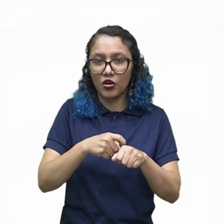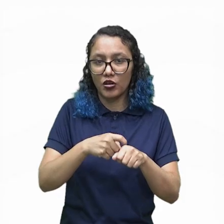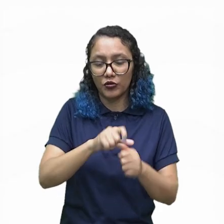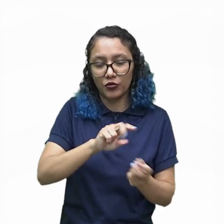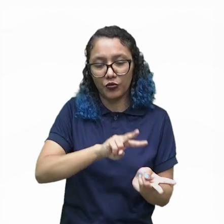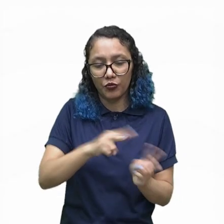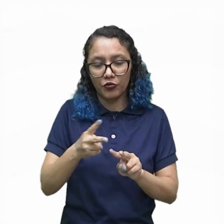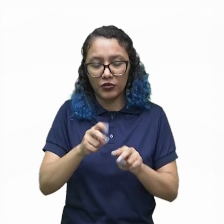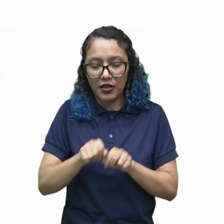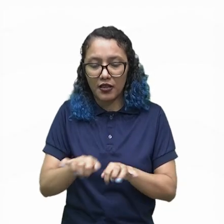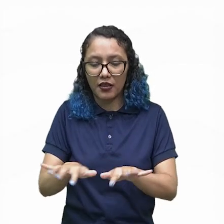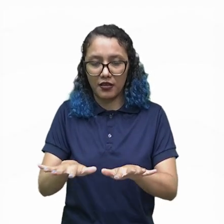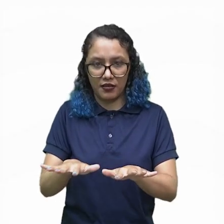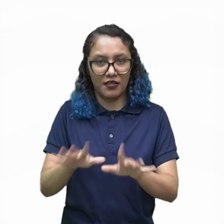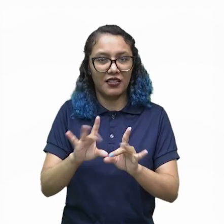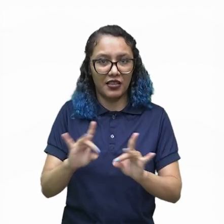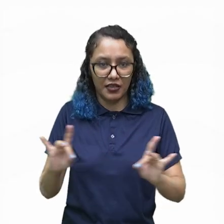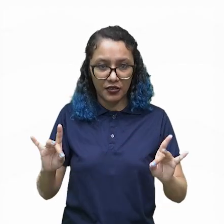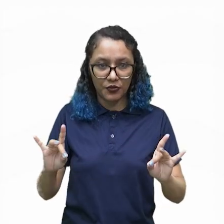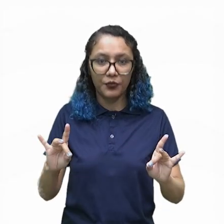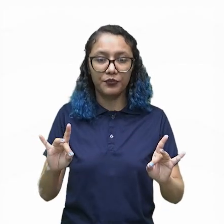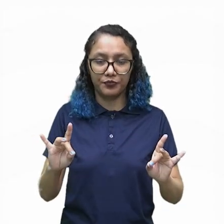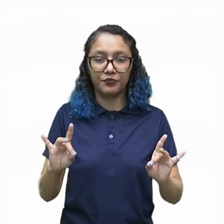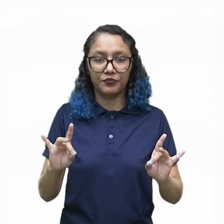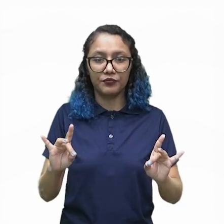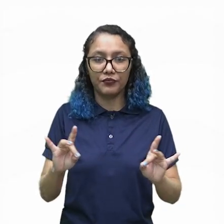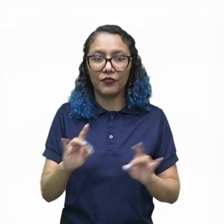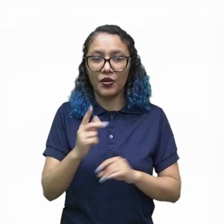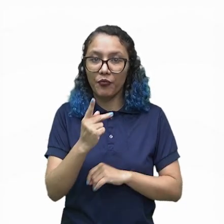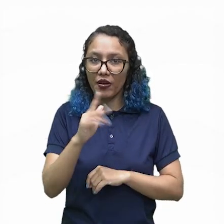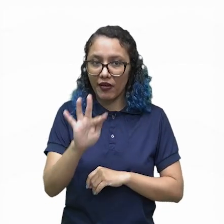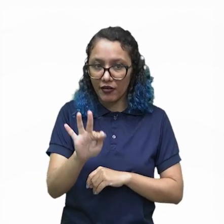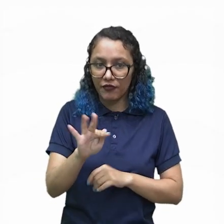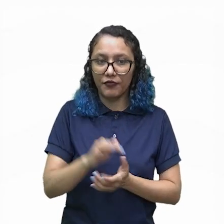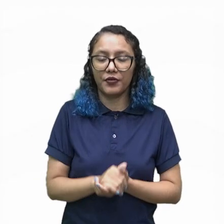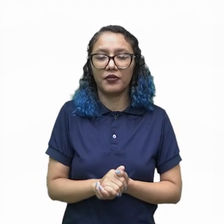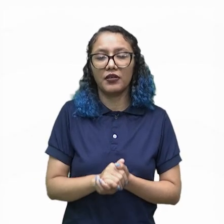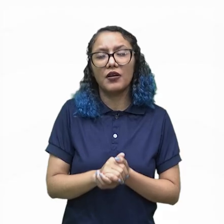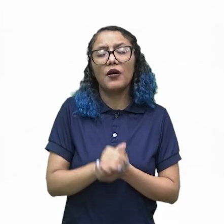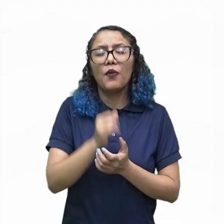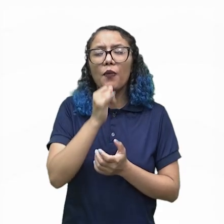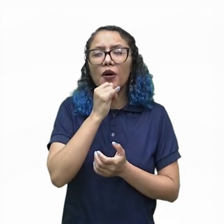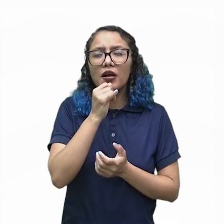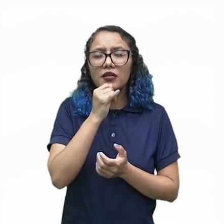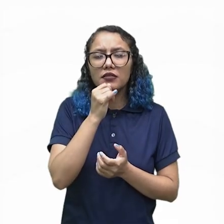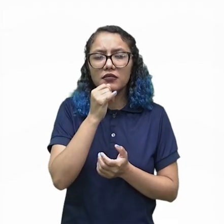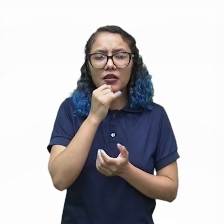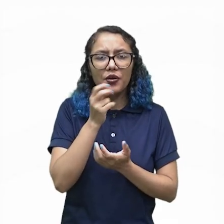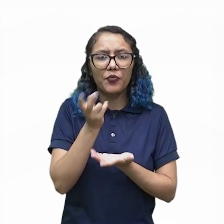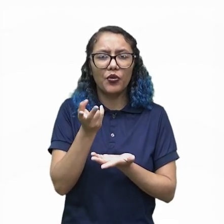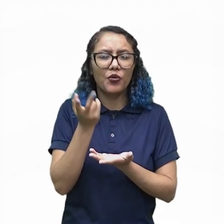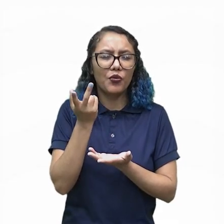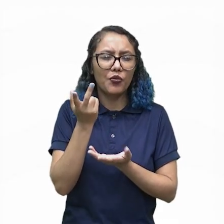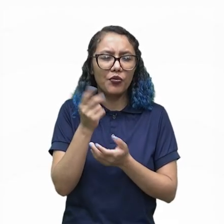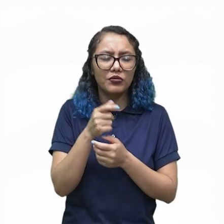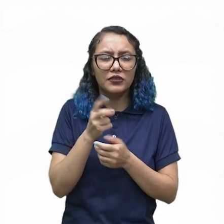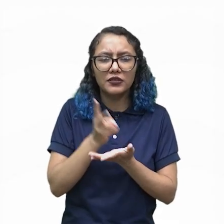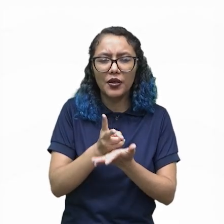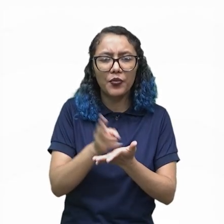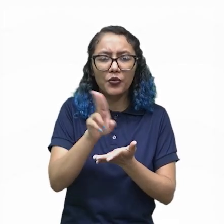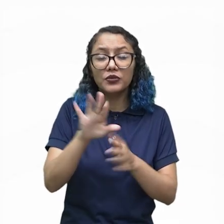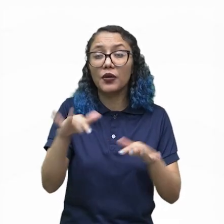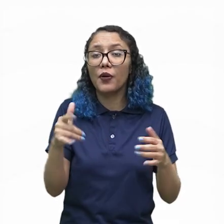sólido para o estado líquido, né? E aí nós temos o exemplo mais comum que a gente costuma utilizar, é o